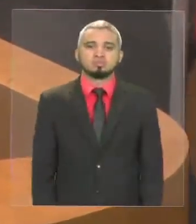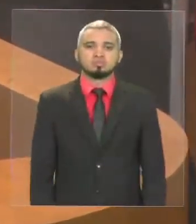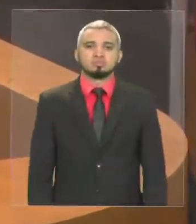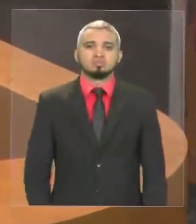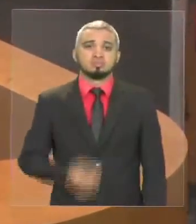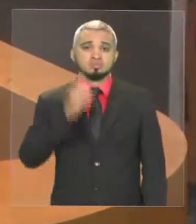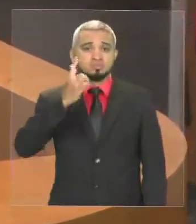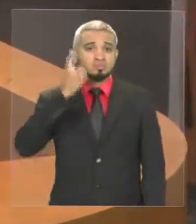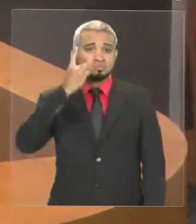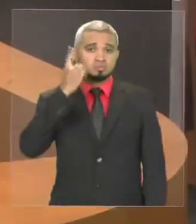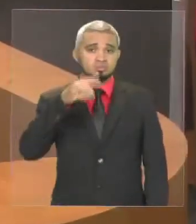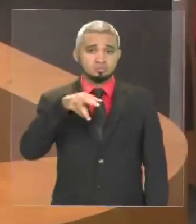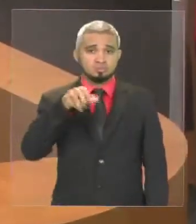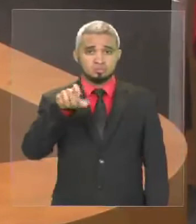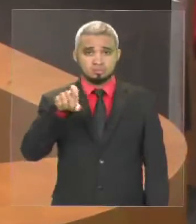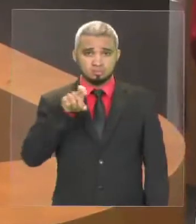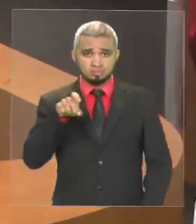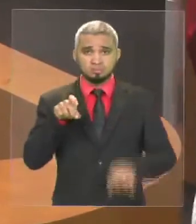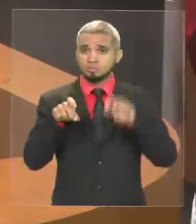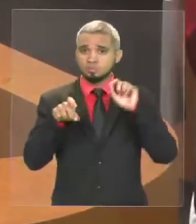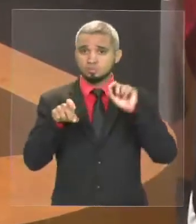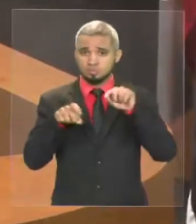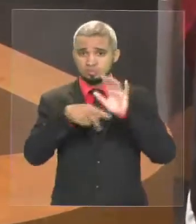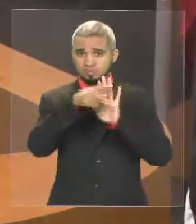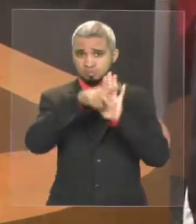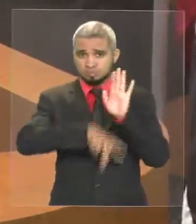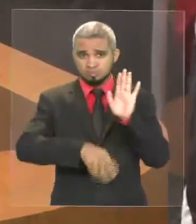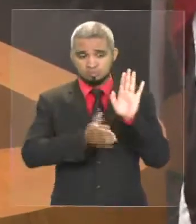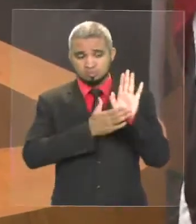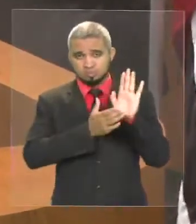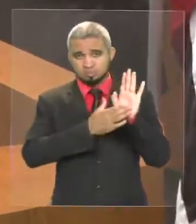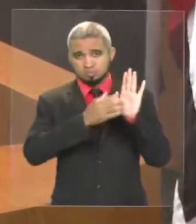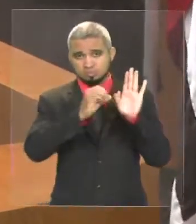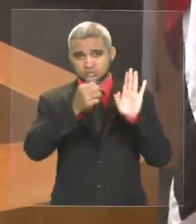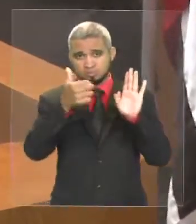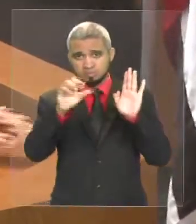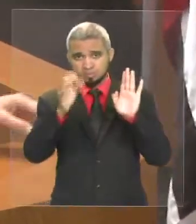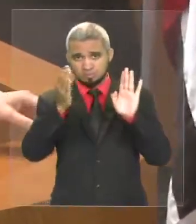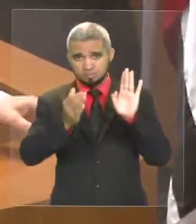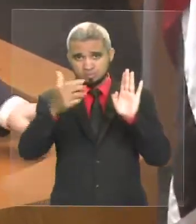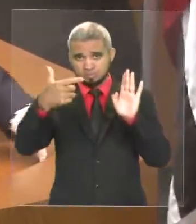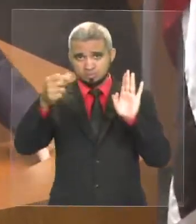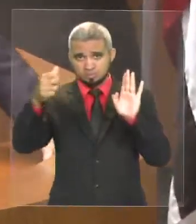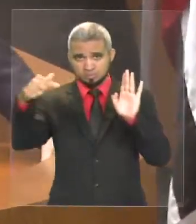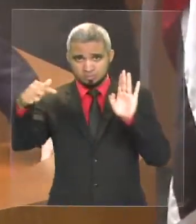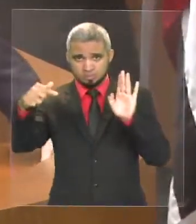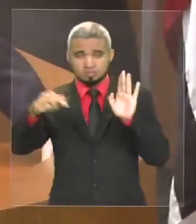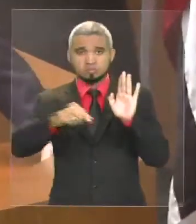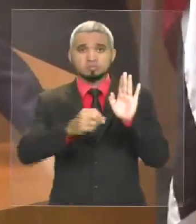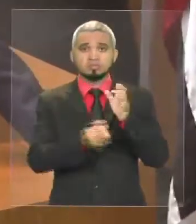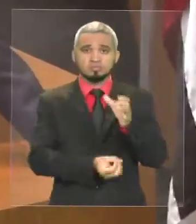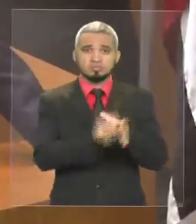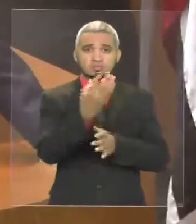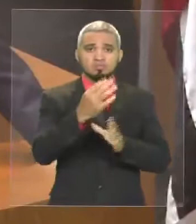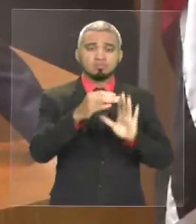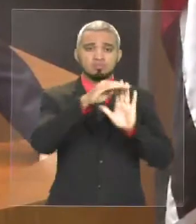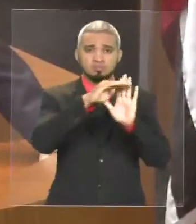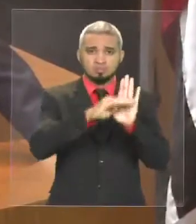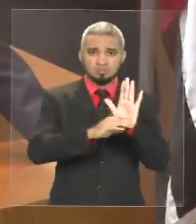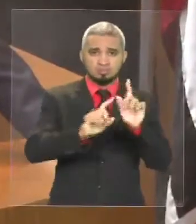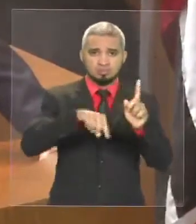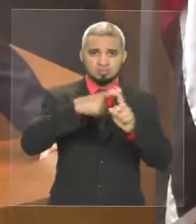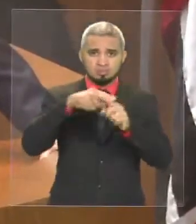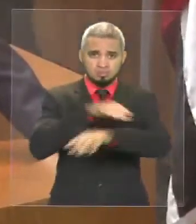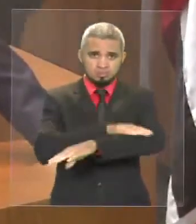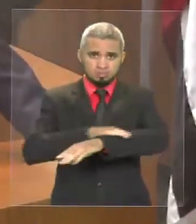deputado Max Barros, a esse projeto de lei 010 de 2017 que institui o programa Mais Asfalto. O programa Mais Asfalto, deputado